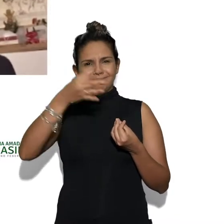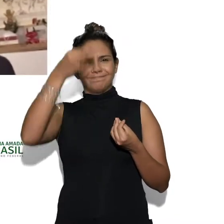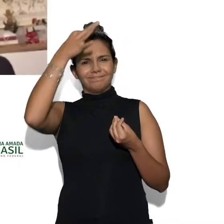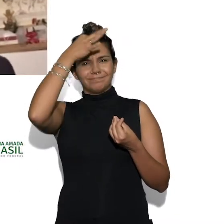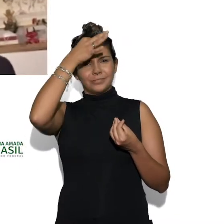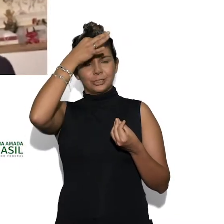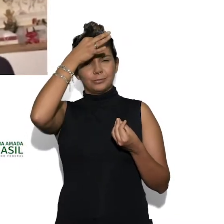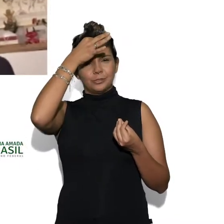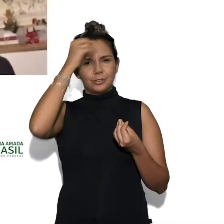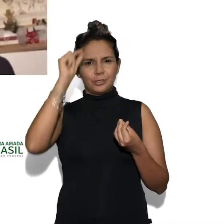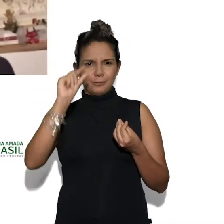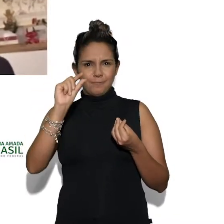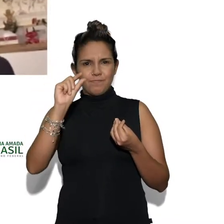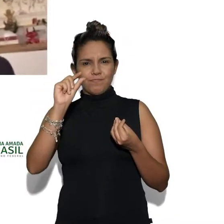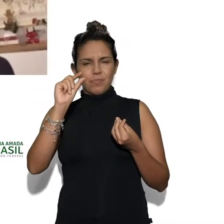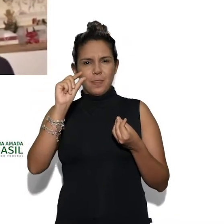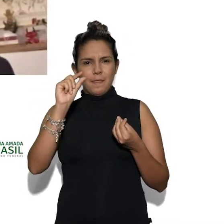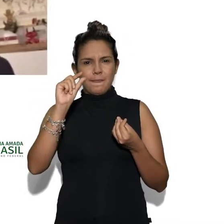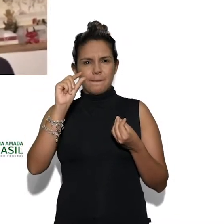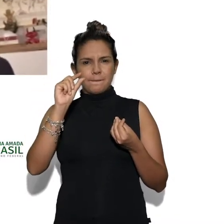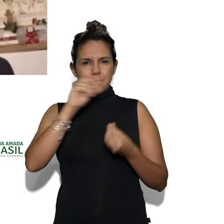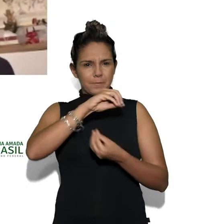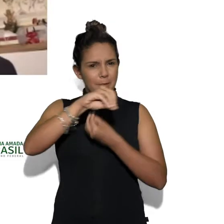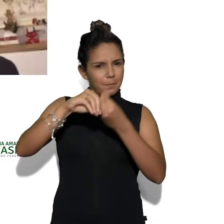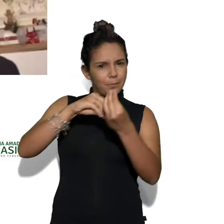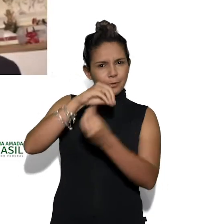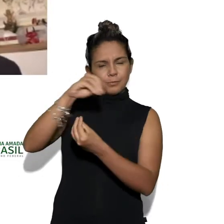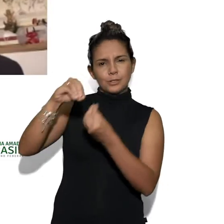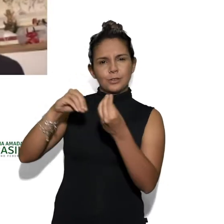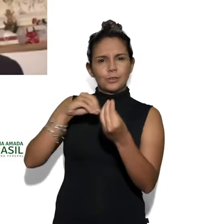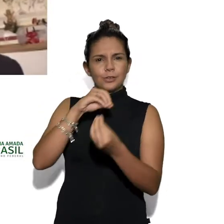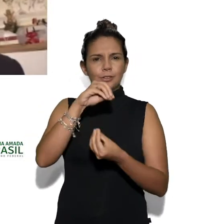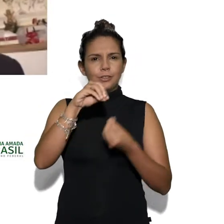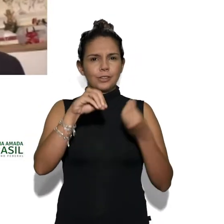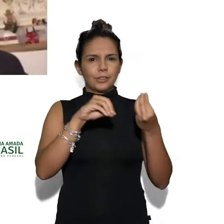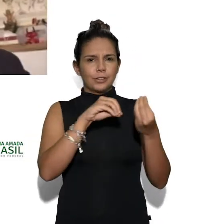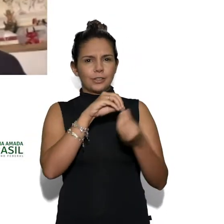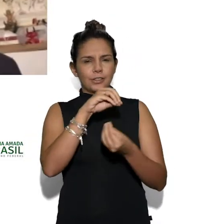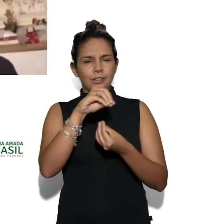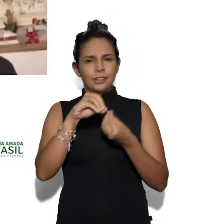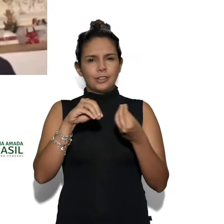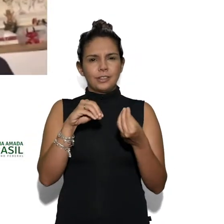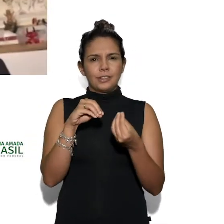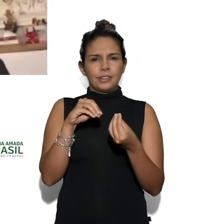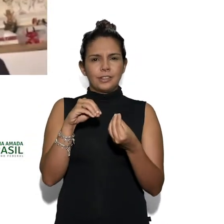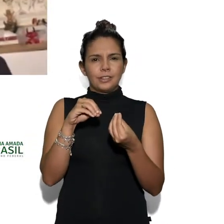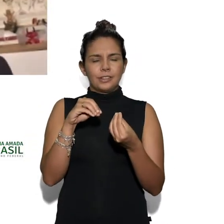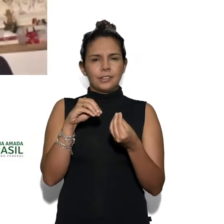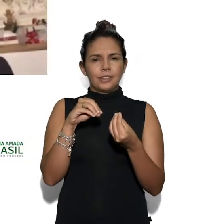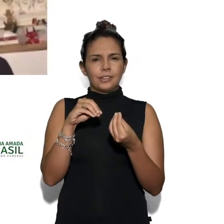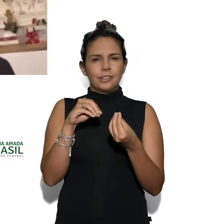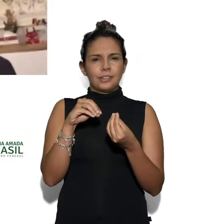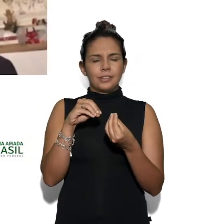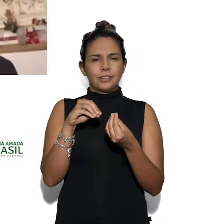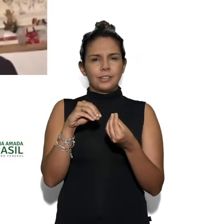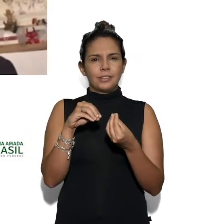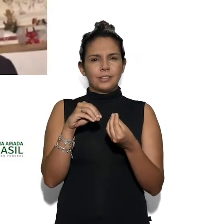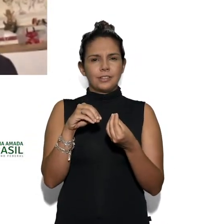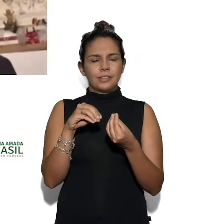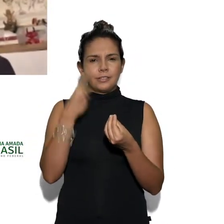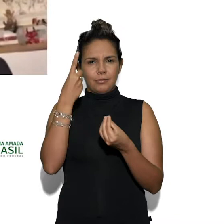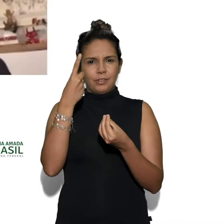e de uma espiritualidade meio um pouco escangalhada, um pouco misturada entre ser efetiva e ser